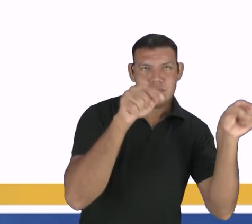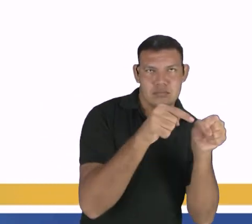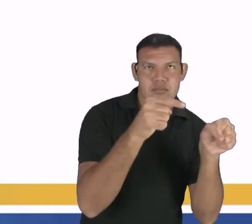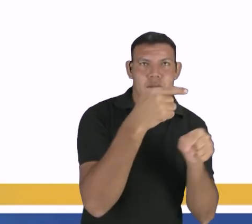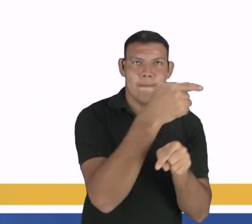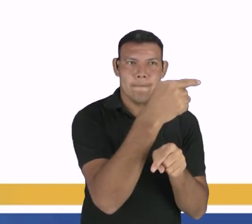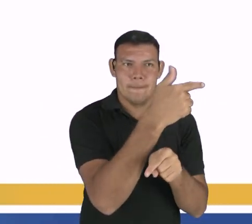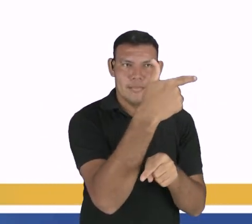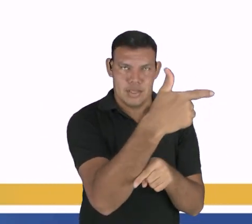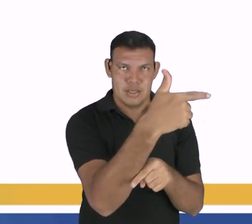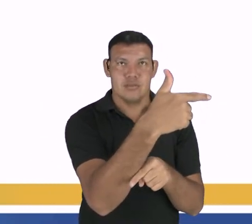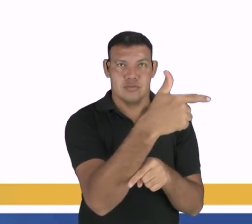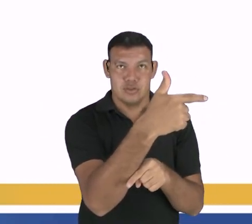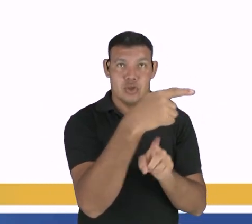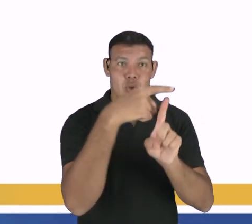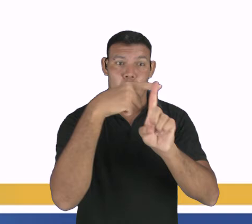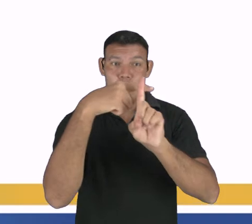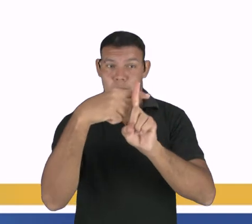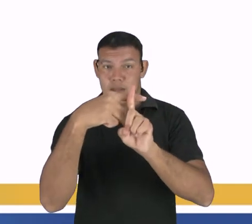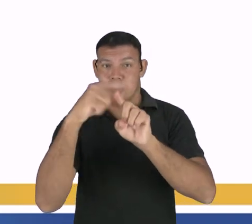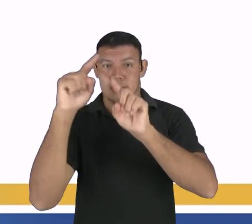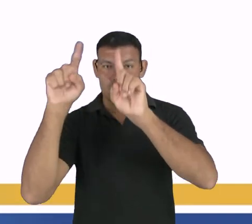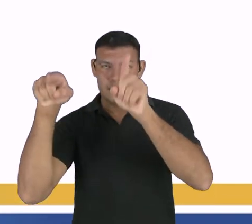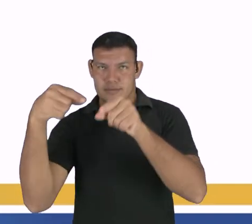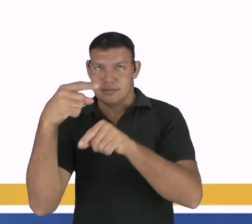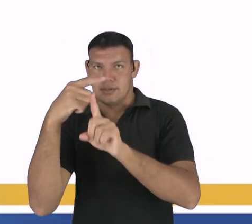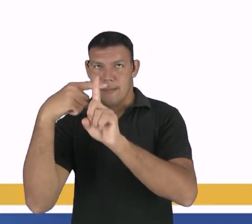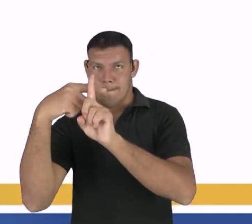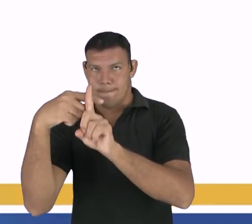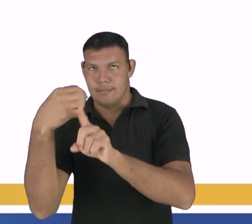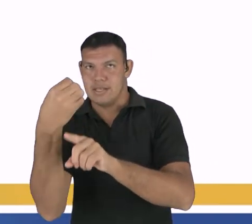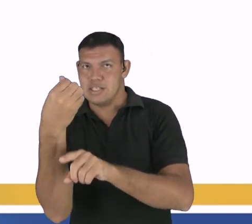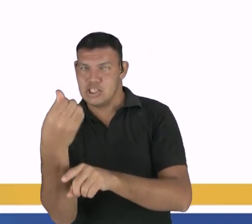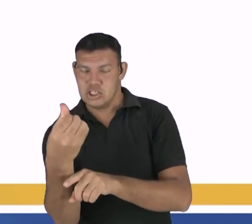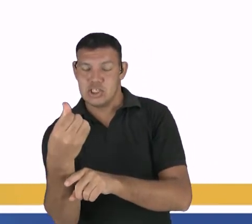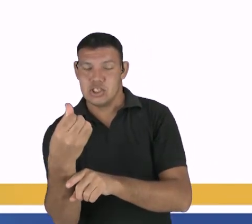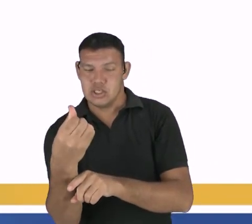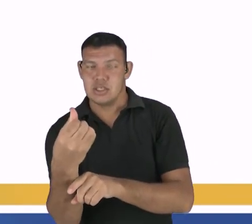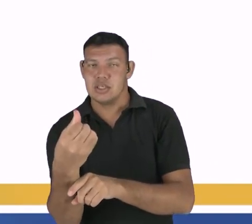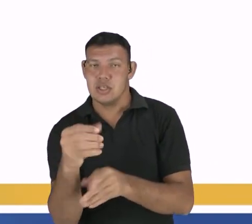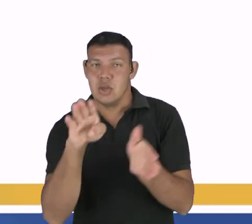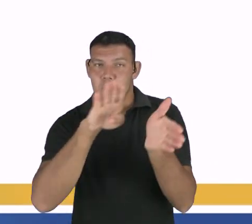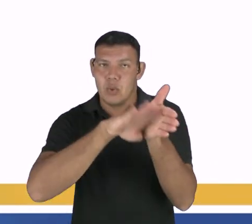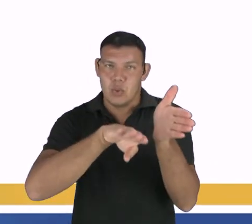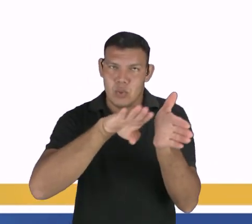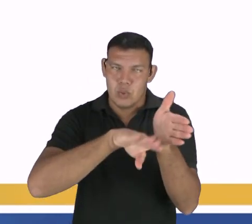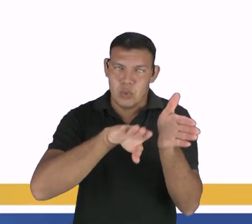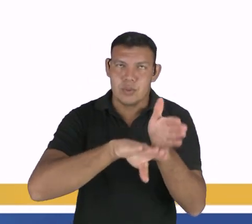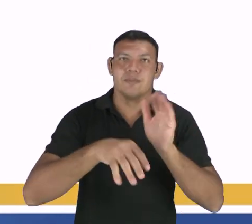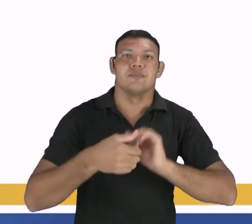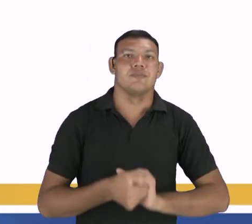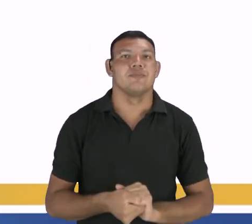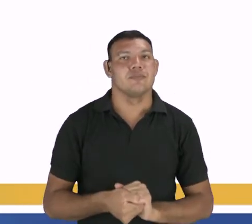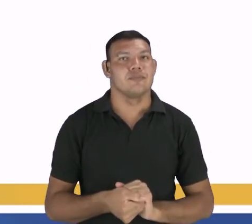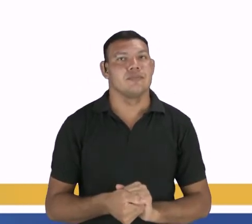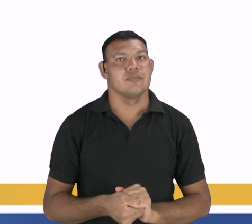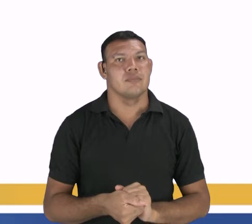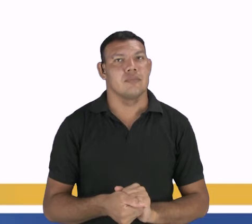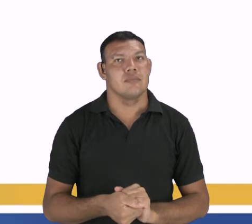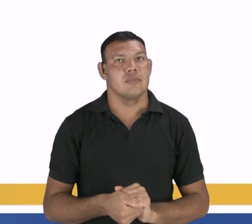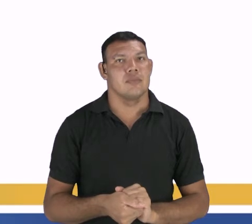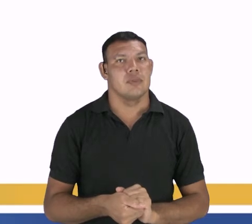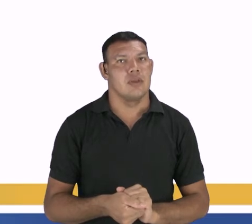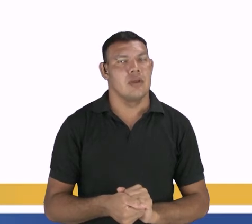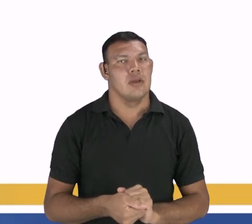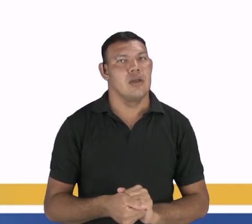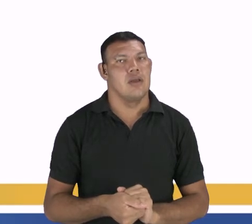a subtração desses números em módulo, né, desconsiderando seus sinais. Então, observamos quem é o